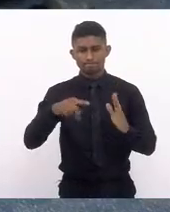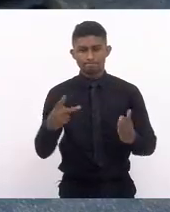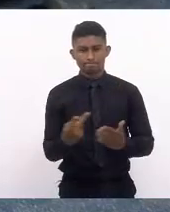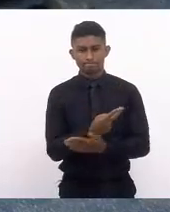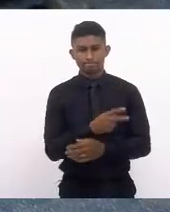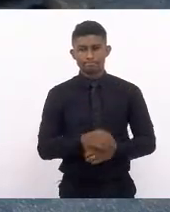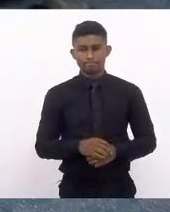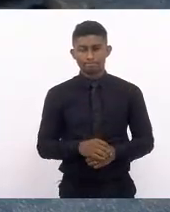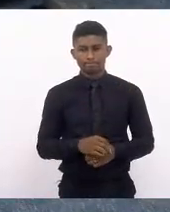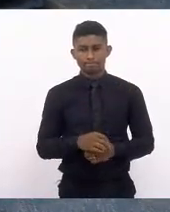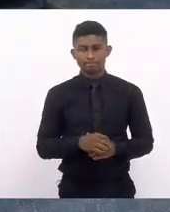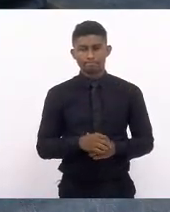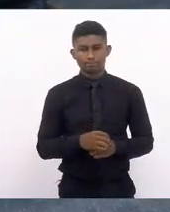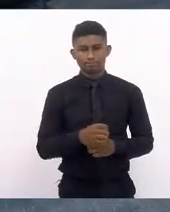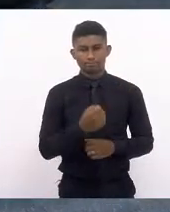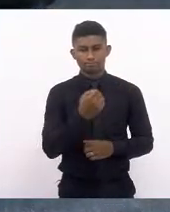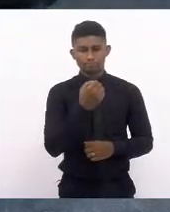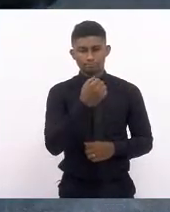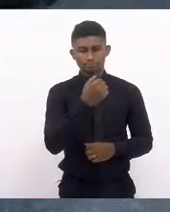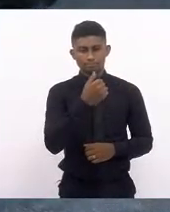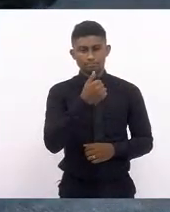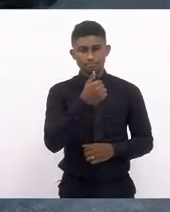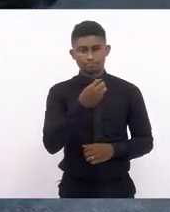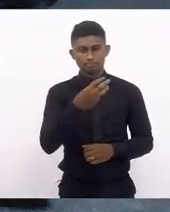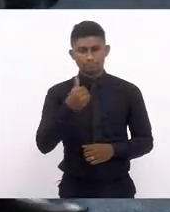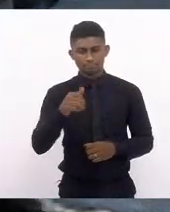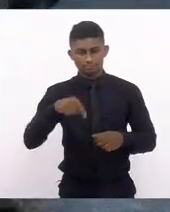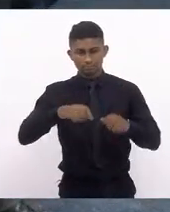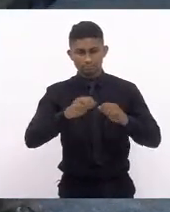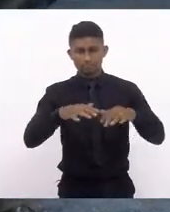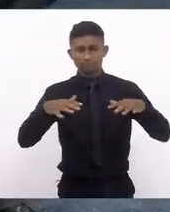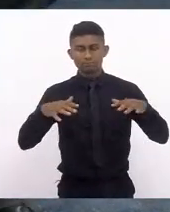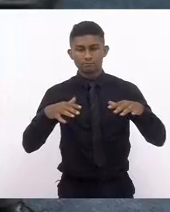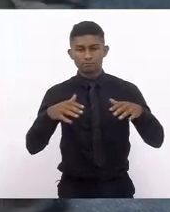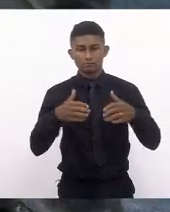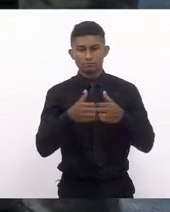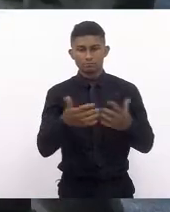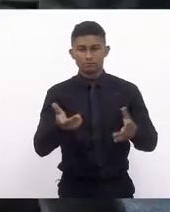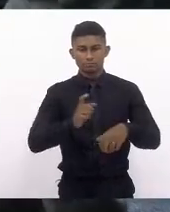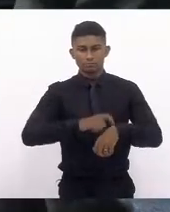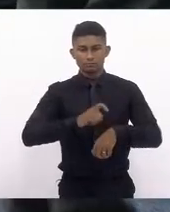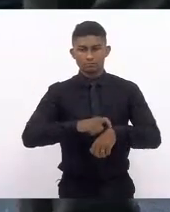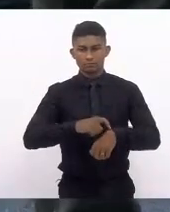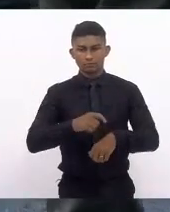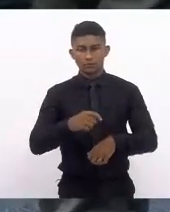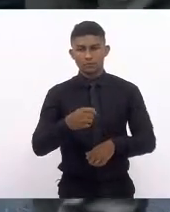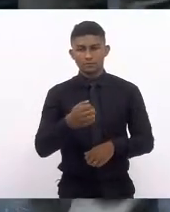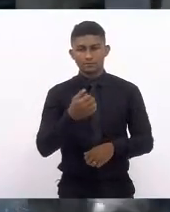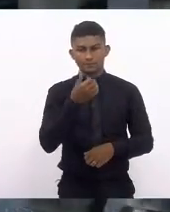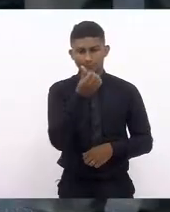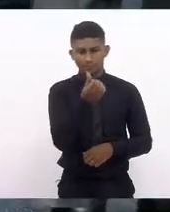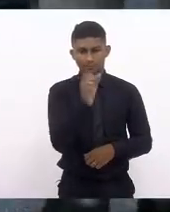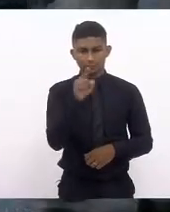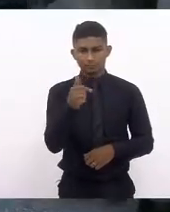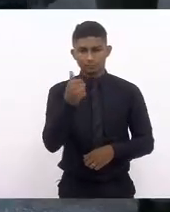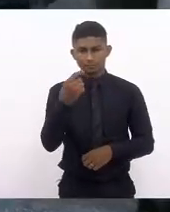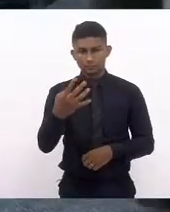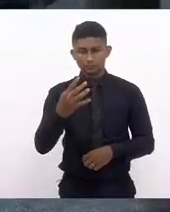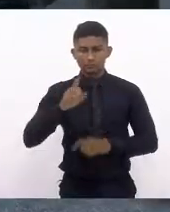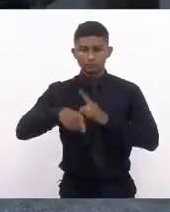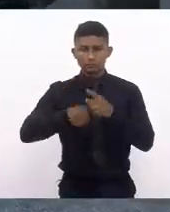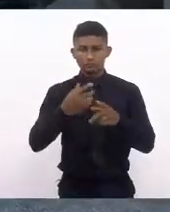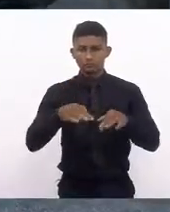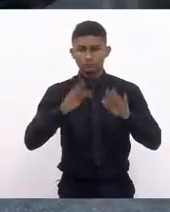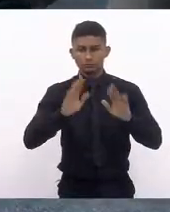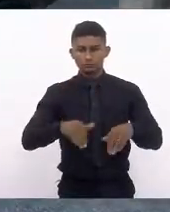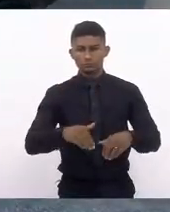na 232ª a sessão extraordinária que iniciada 18:14 encerrou